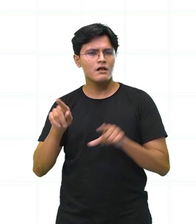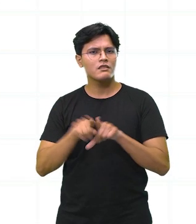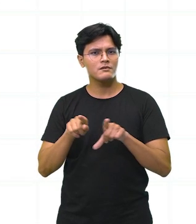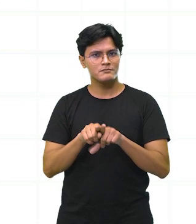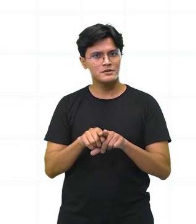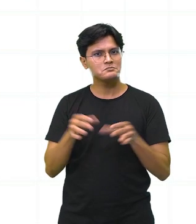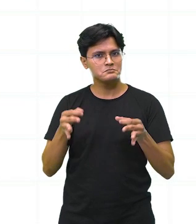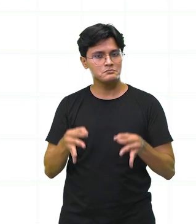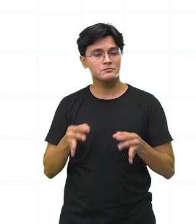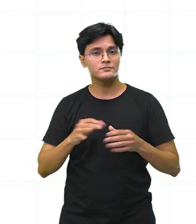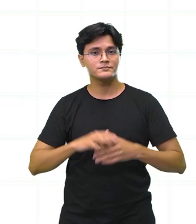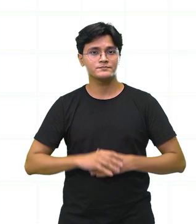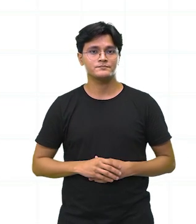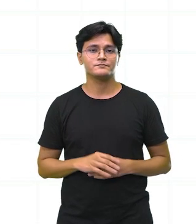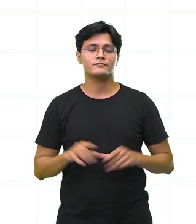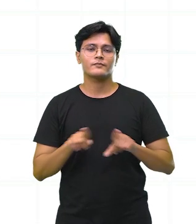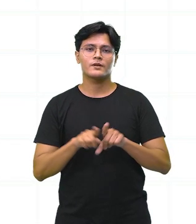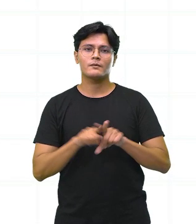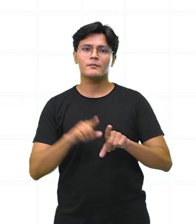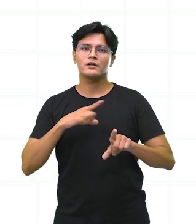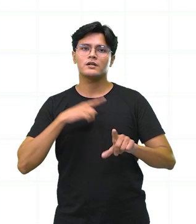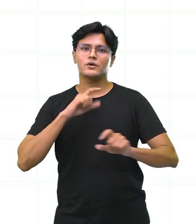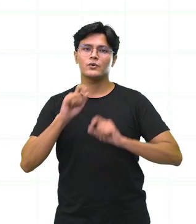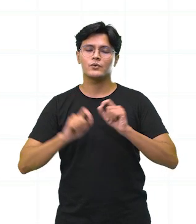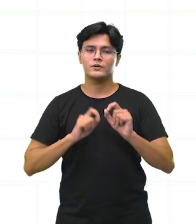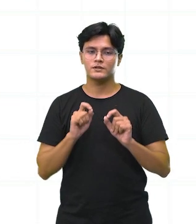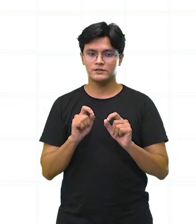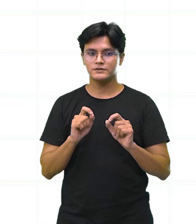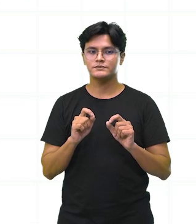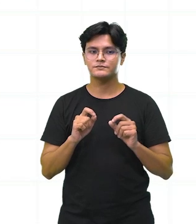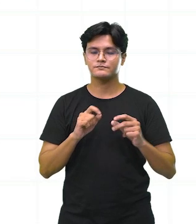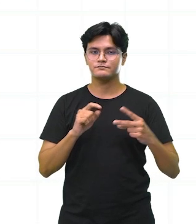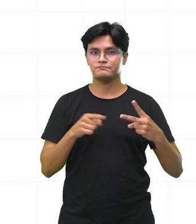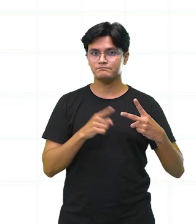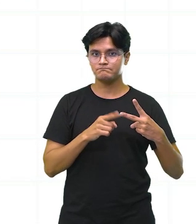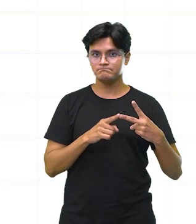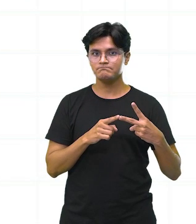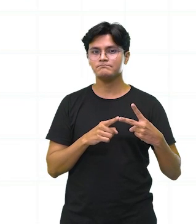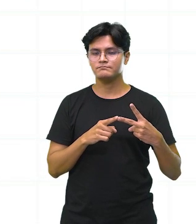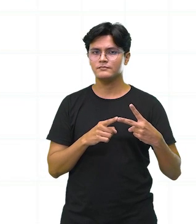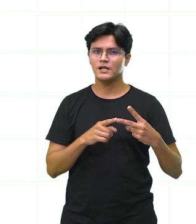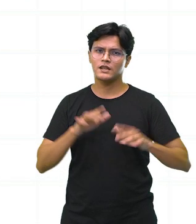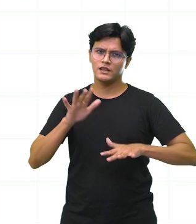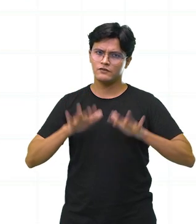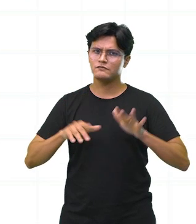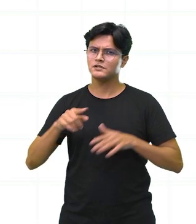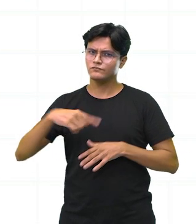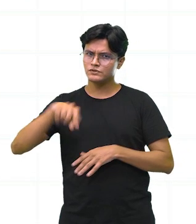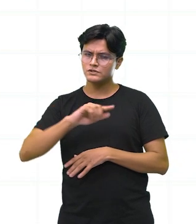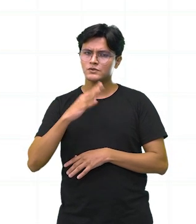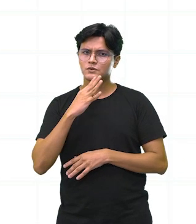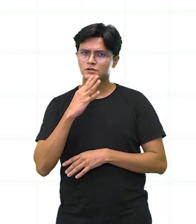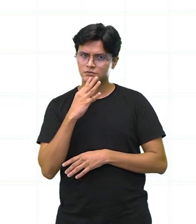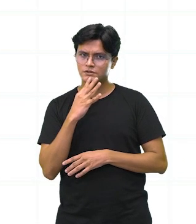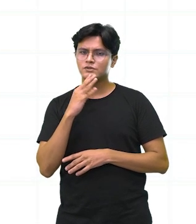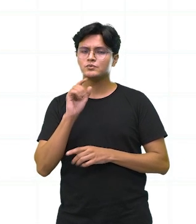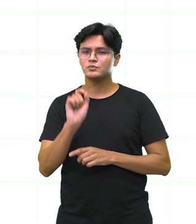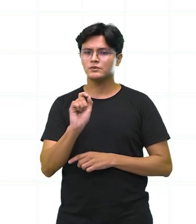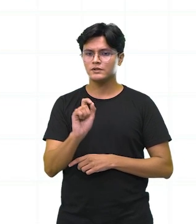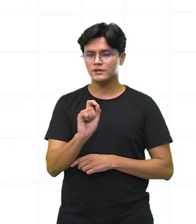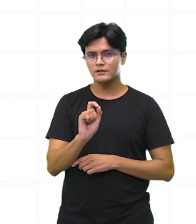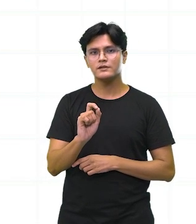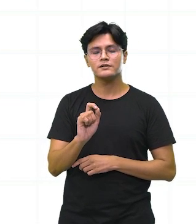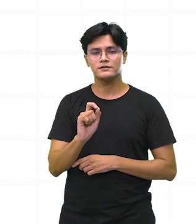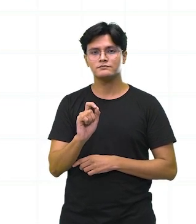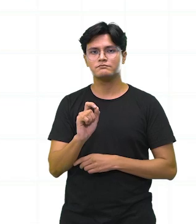temos também aqui eh a segundo vocês devem né conhecer bastante aí essa ação A número dois como é que